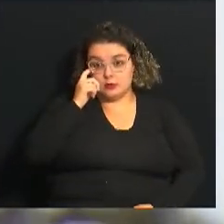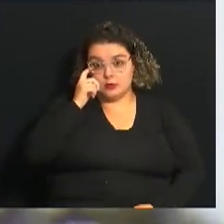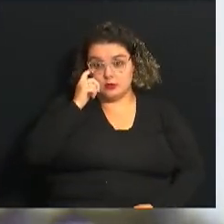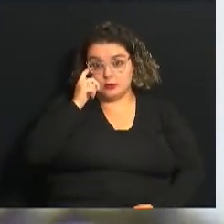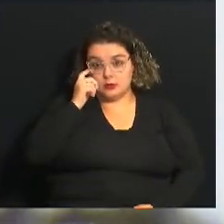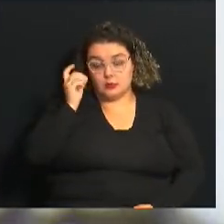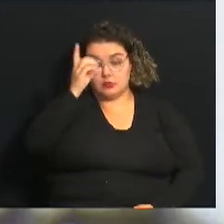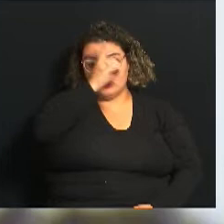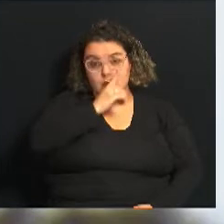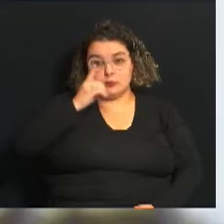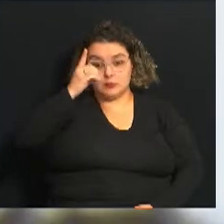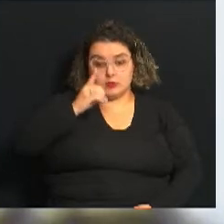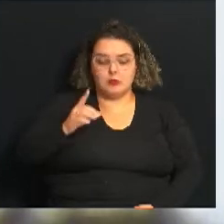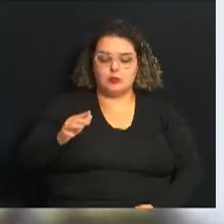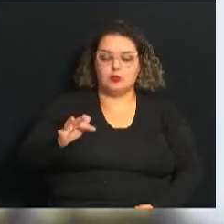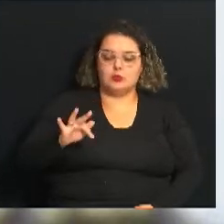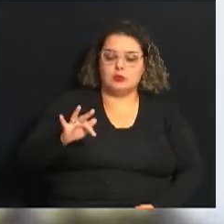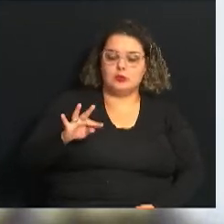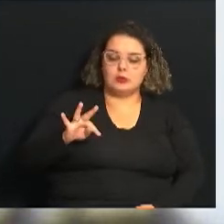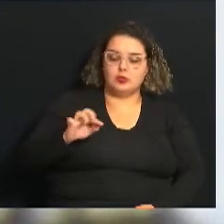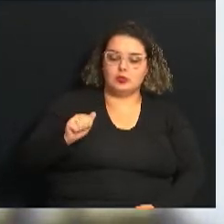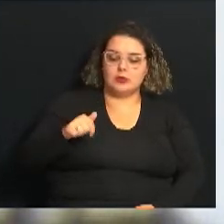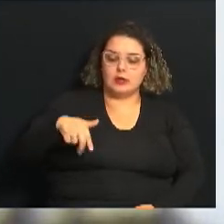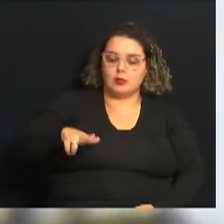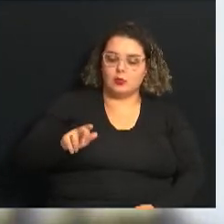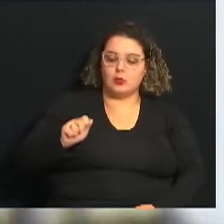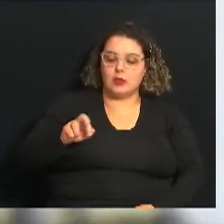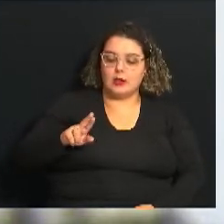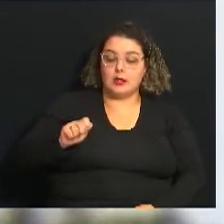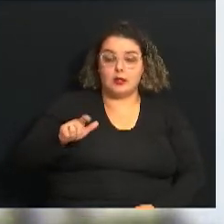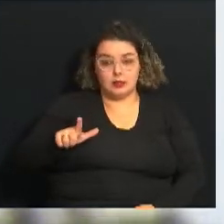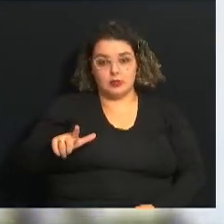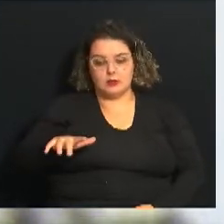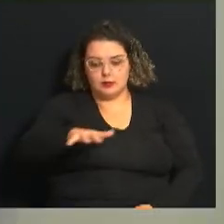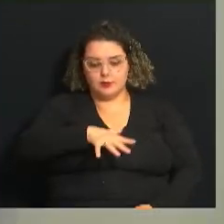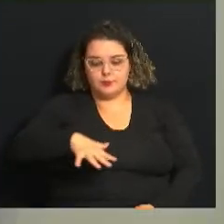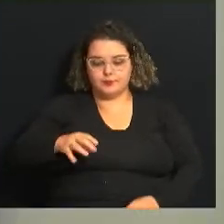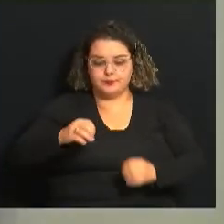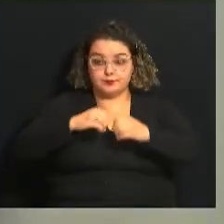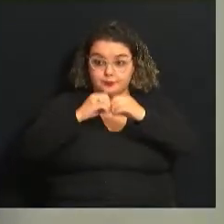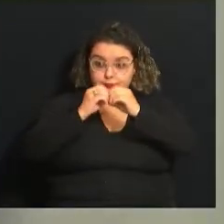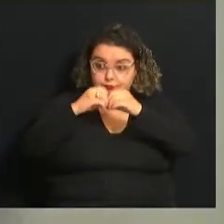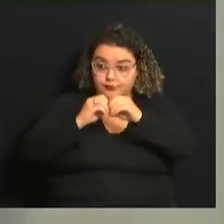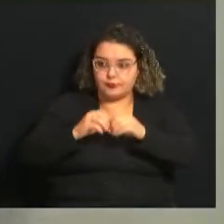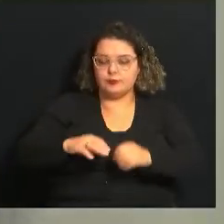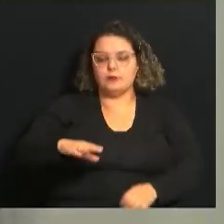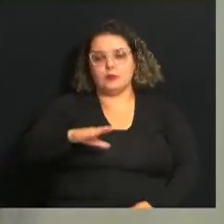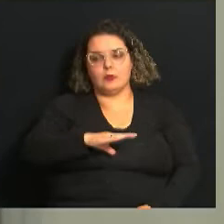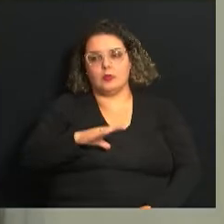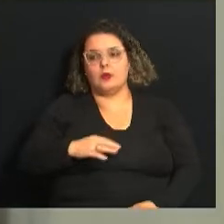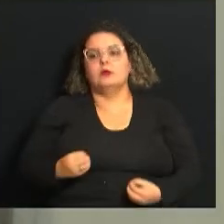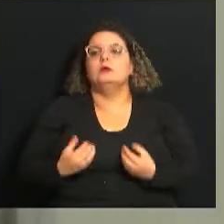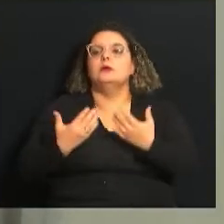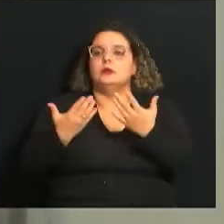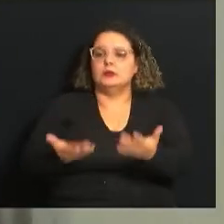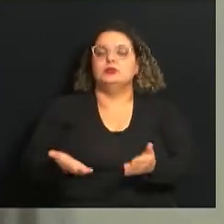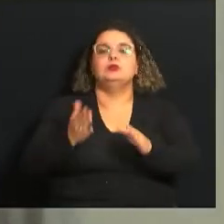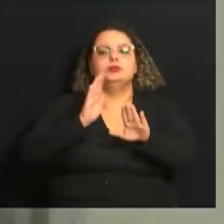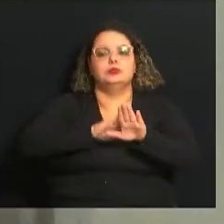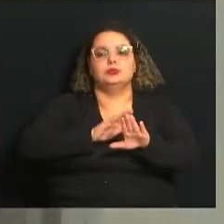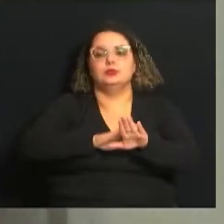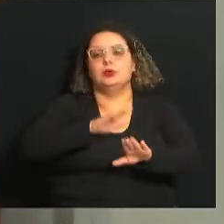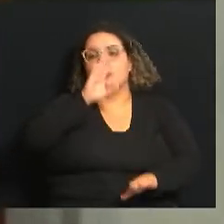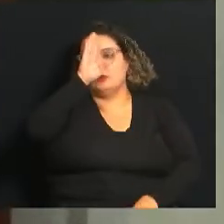Taquaral, um evento ali no Planetário Municipal, onde vão ser oferecidas atividades principalmente